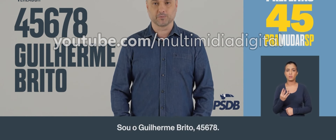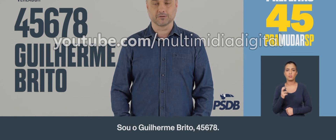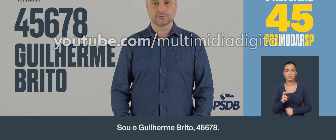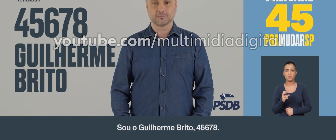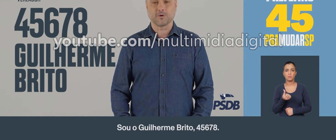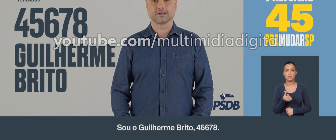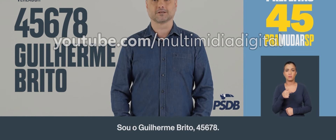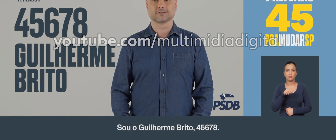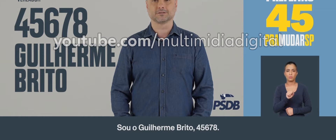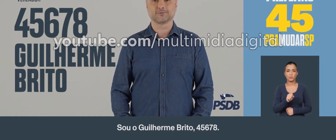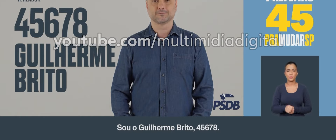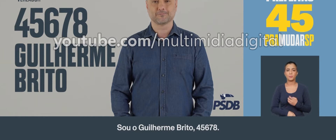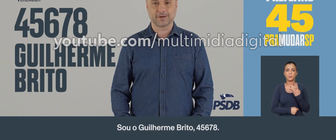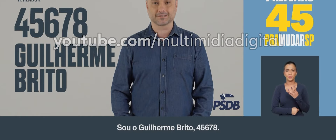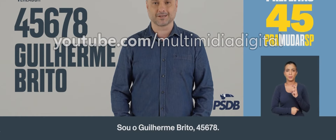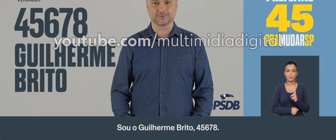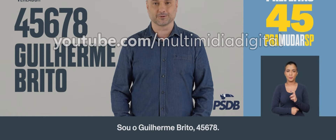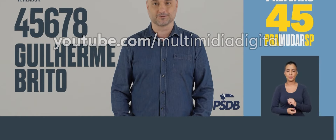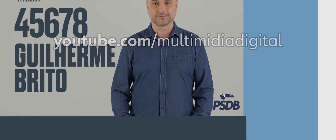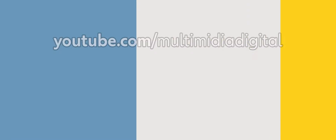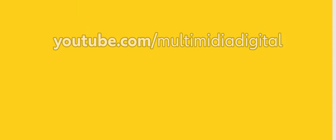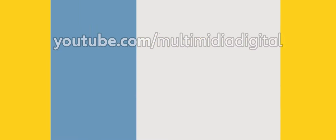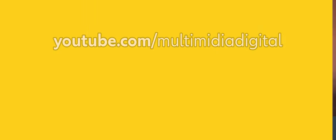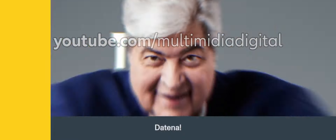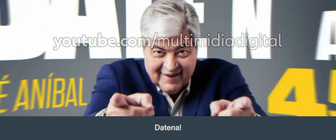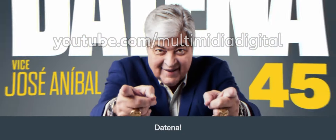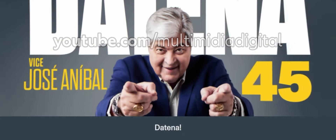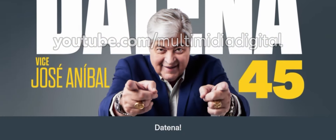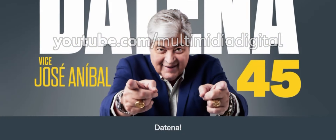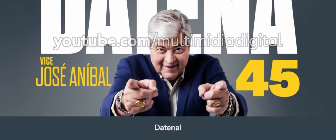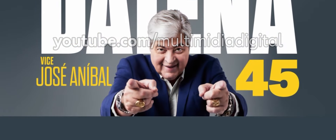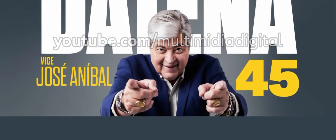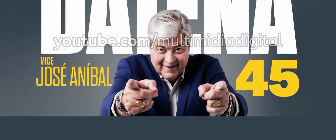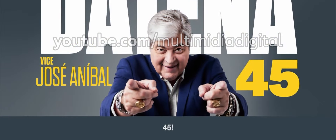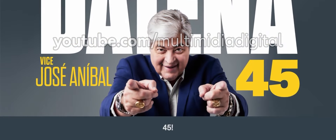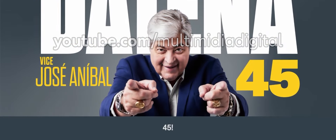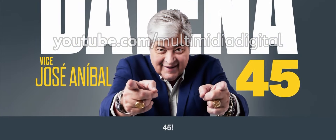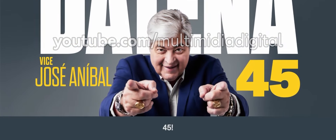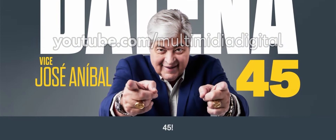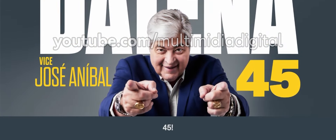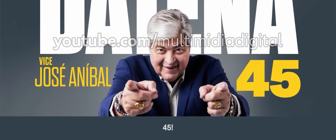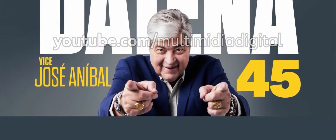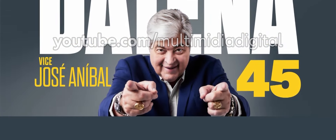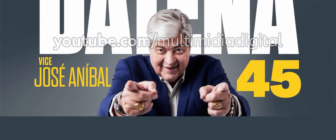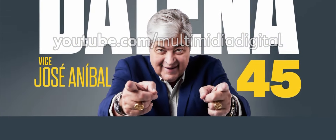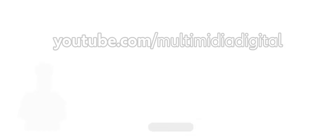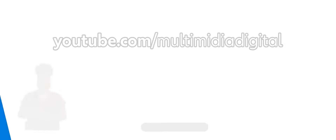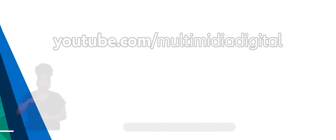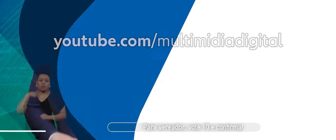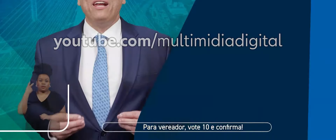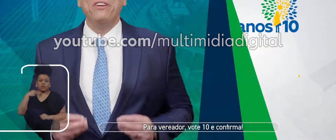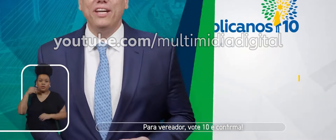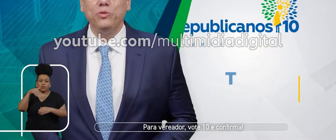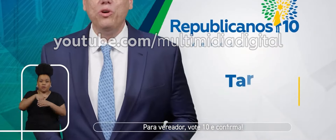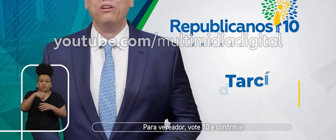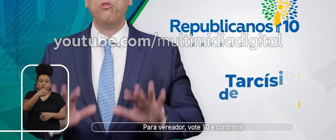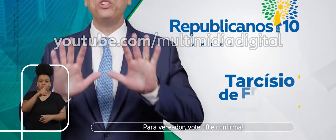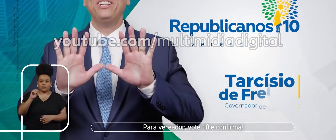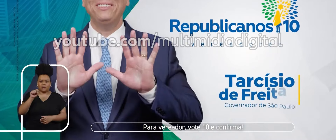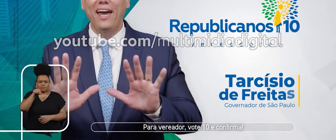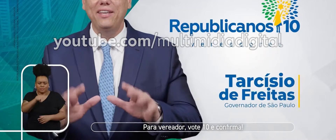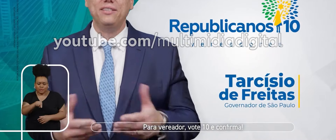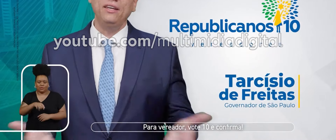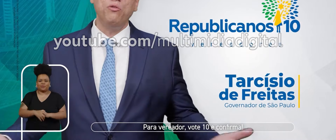Sou Guilherme Brito, 45, 678. Da Atena, 45. Para vereador,